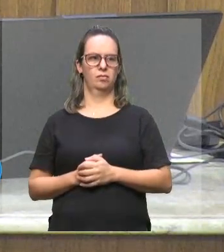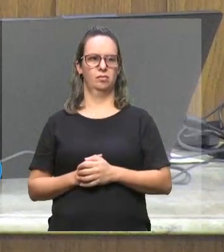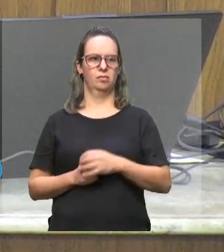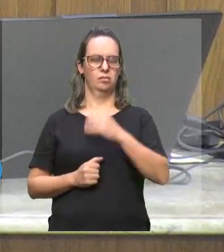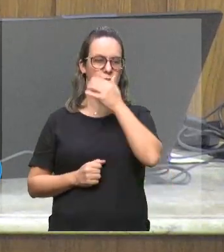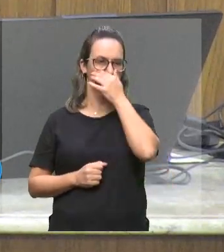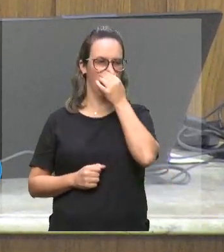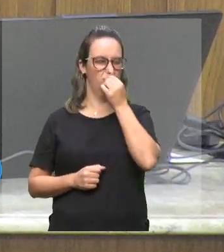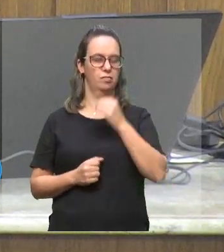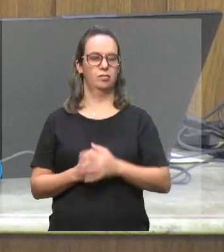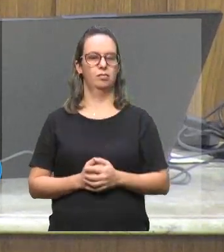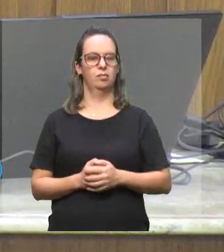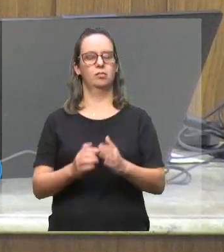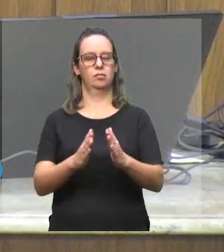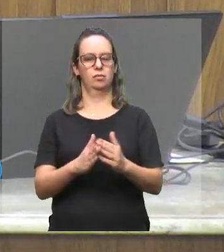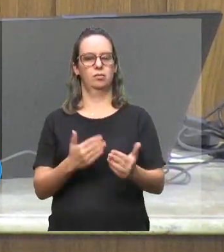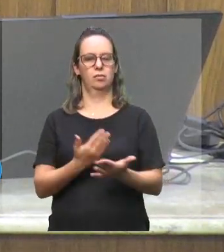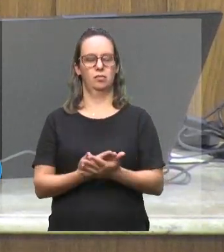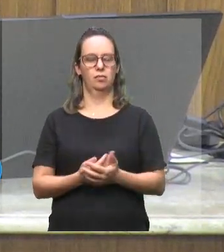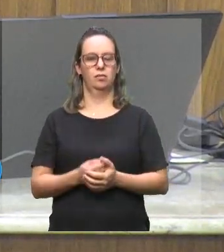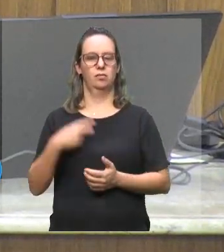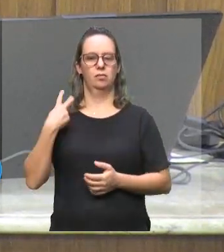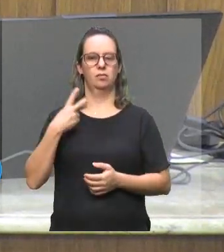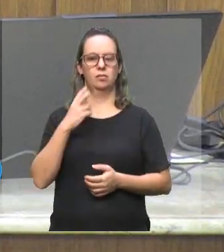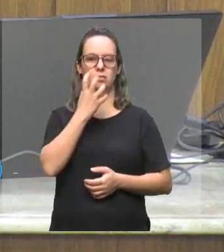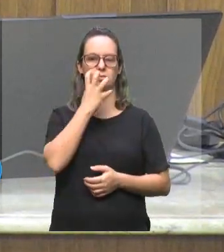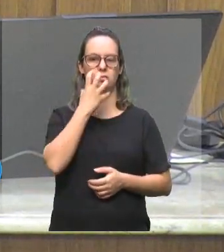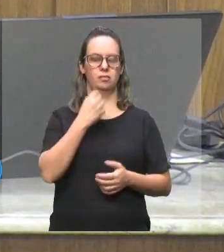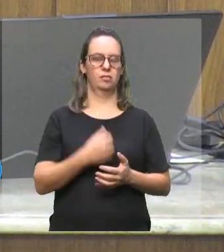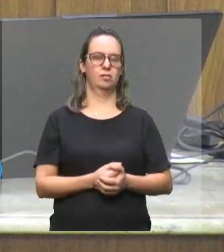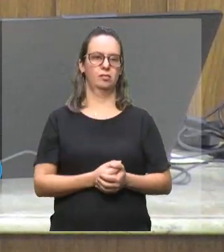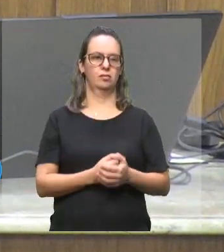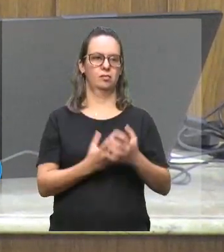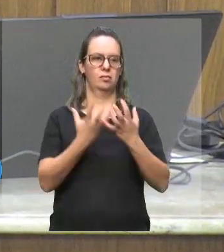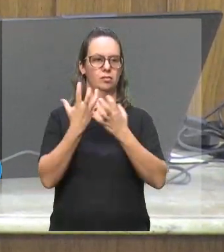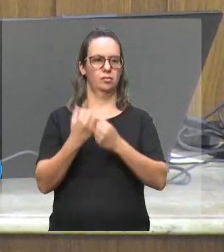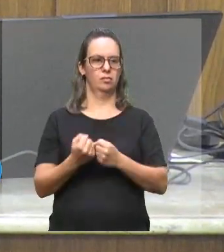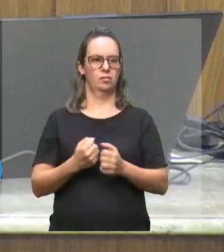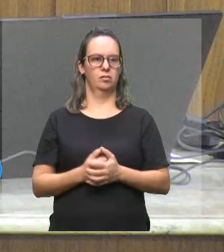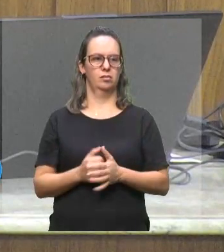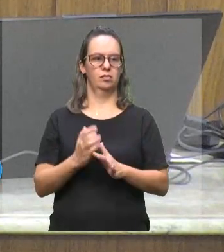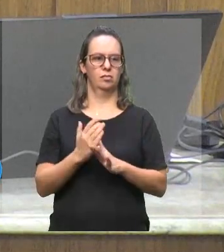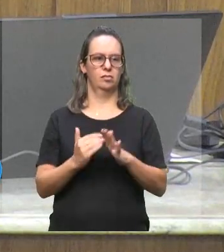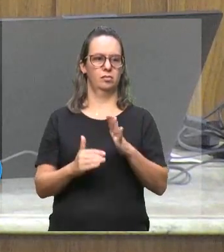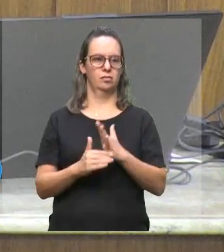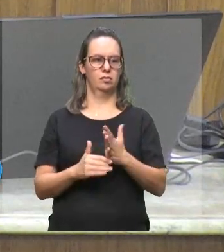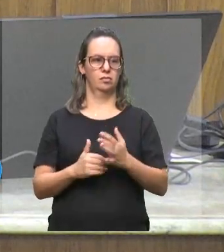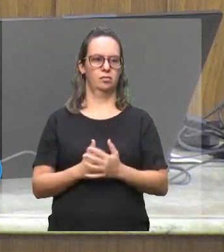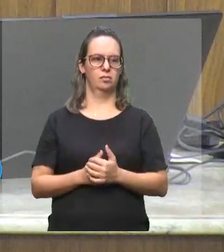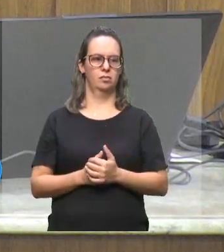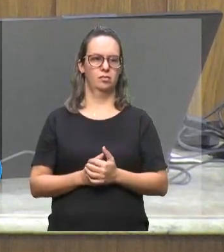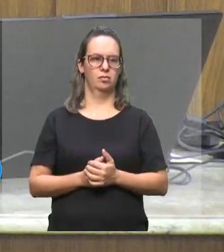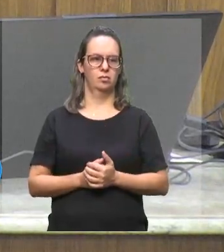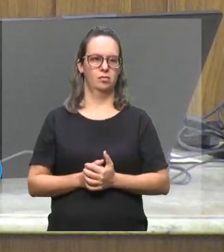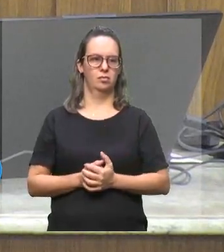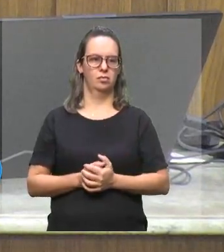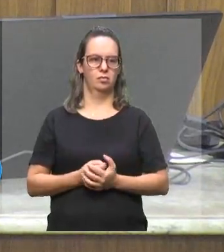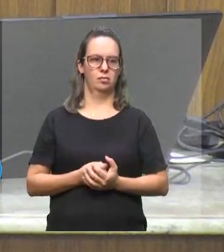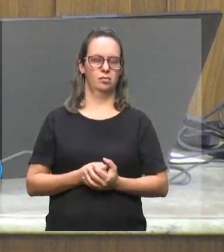O requerimento do vereador Alexandre Cobra Vêncio foi aprovado por unanimidade.